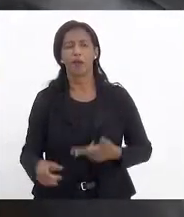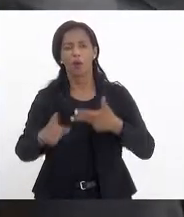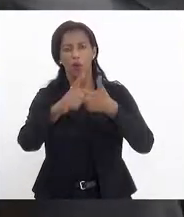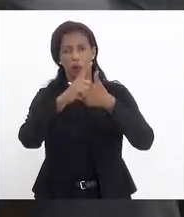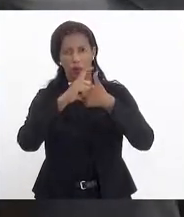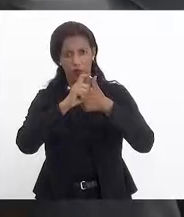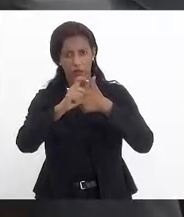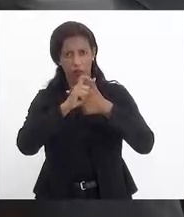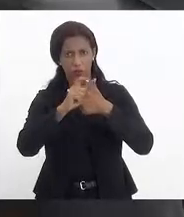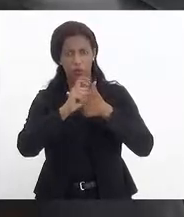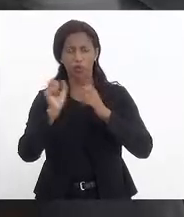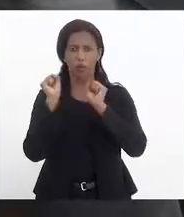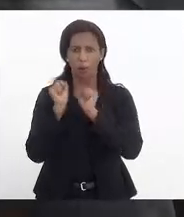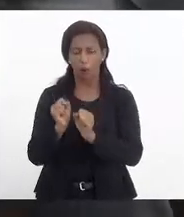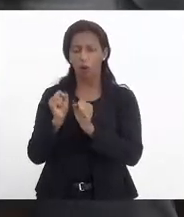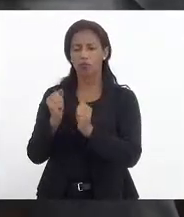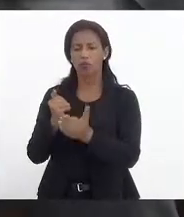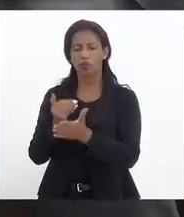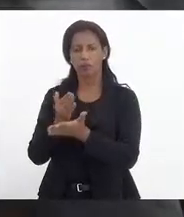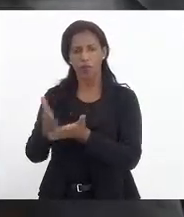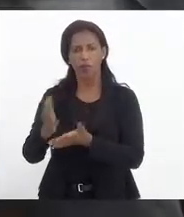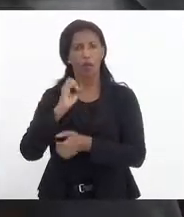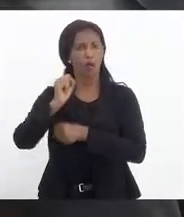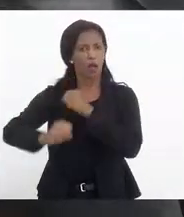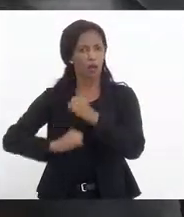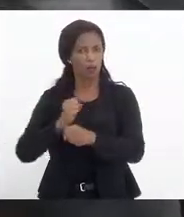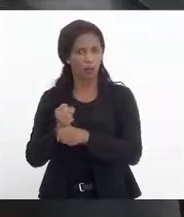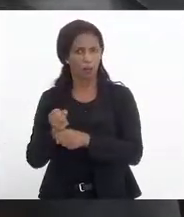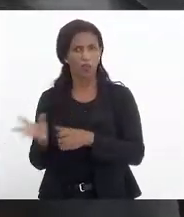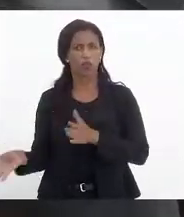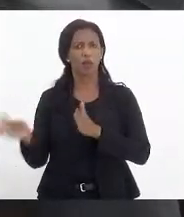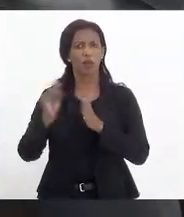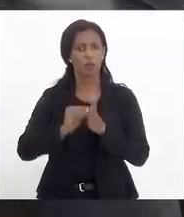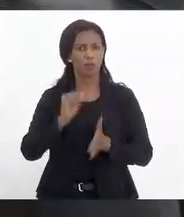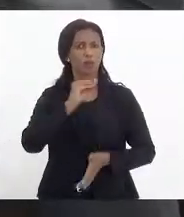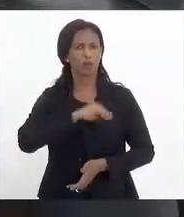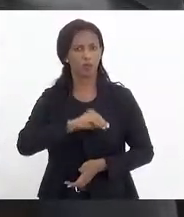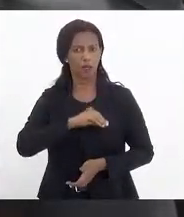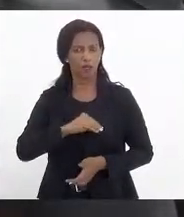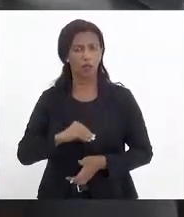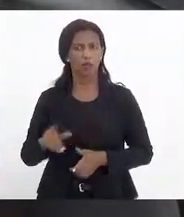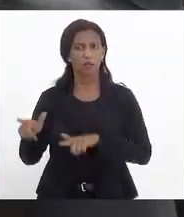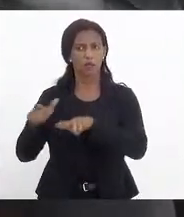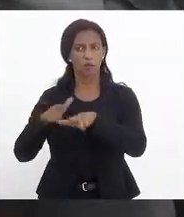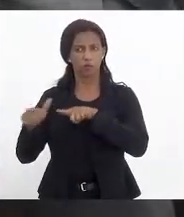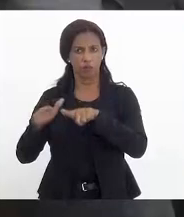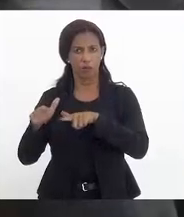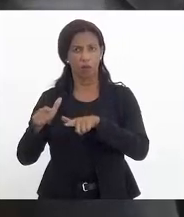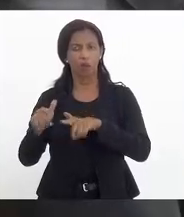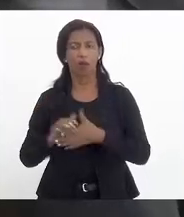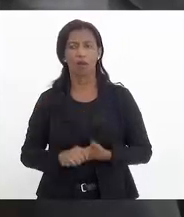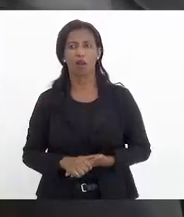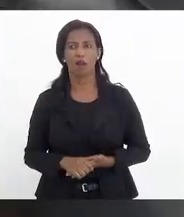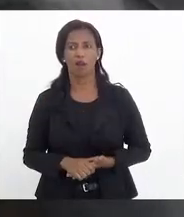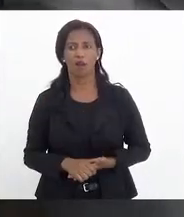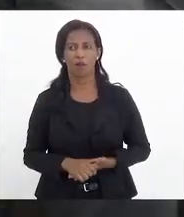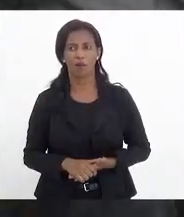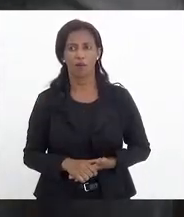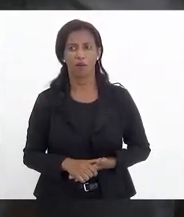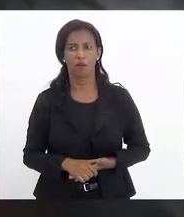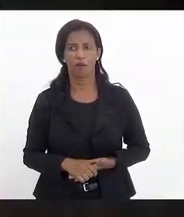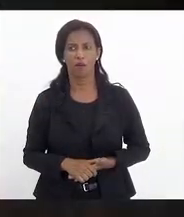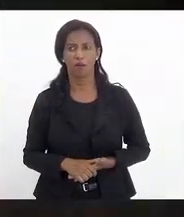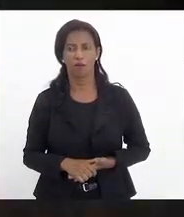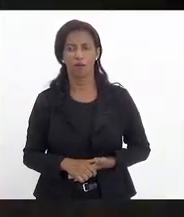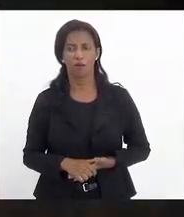Executivo autorizado a proceder anualmente à recomposição salarial dos servidores. Isso, agora é... E é o futuro.